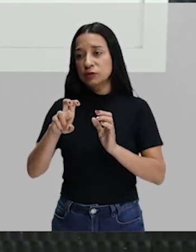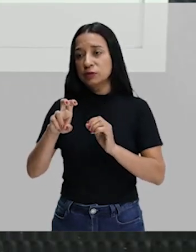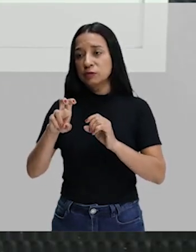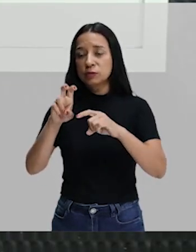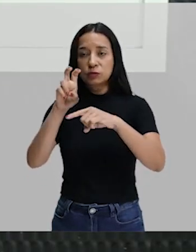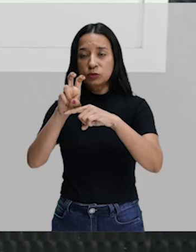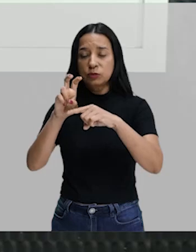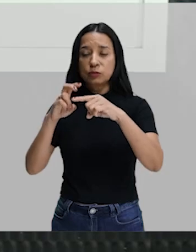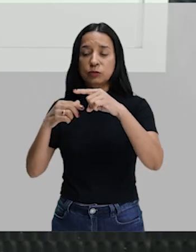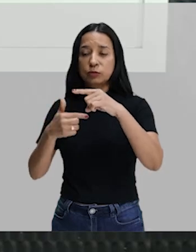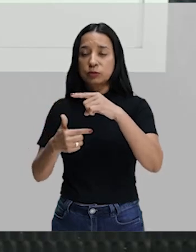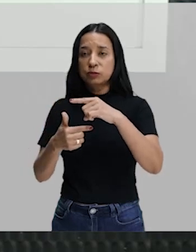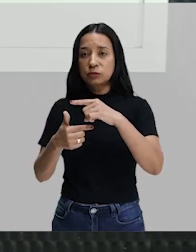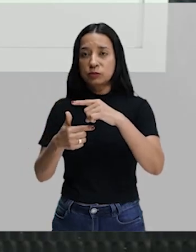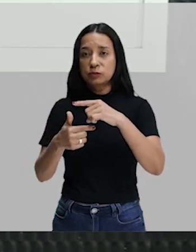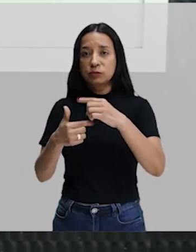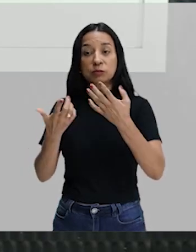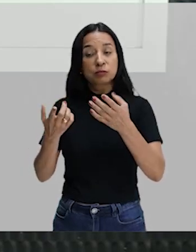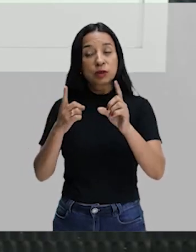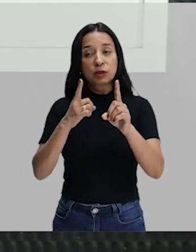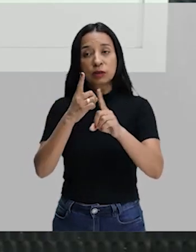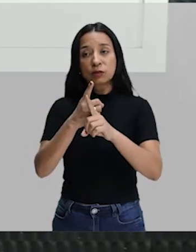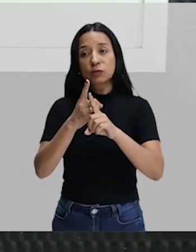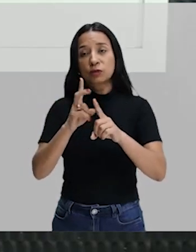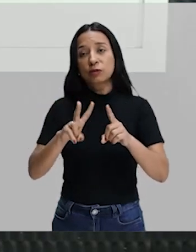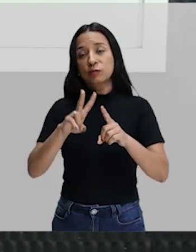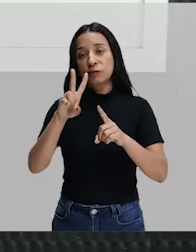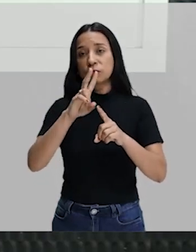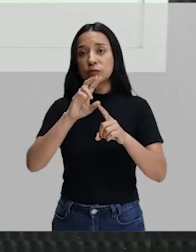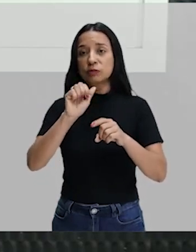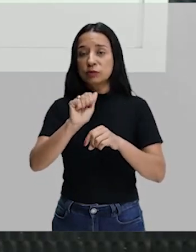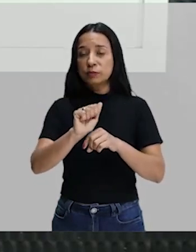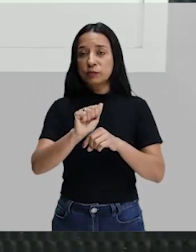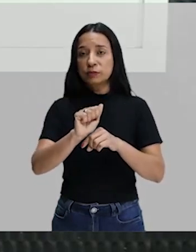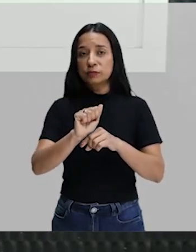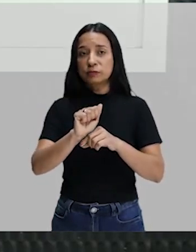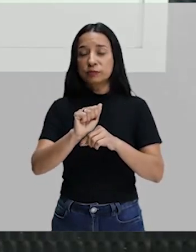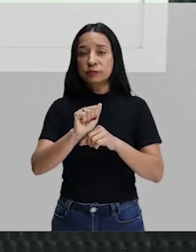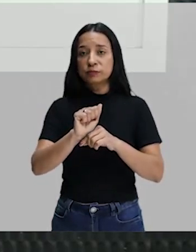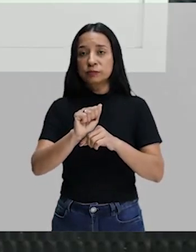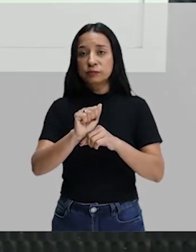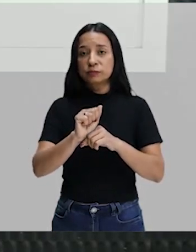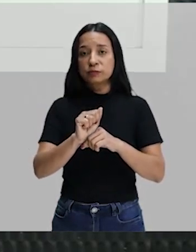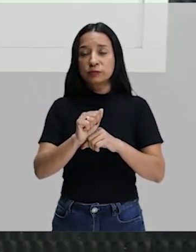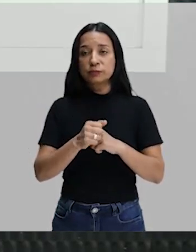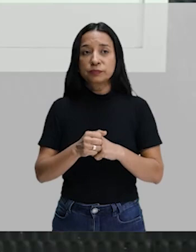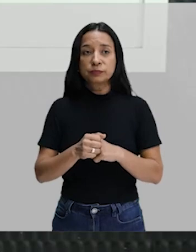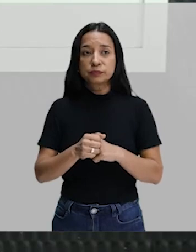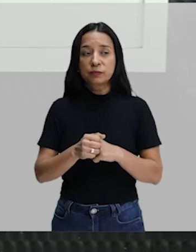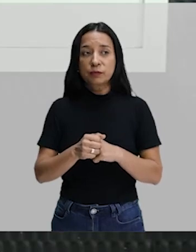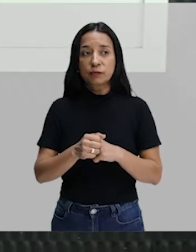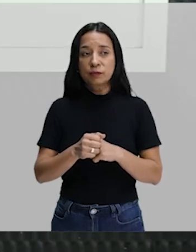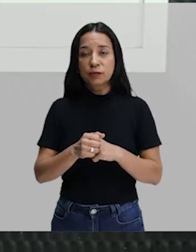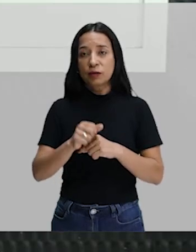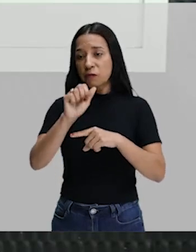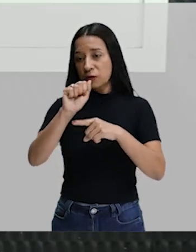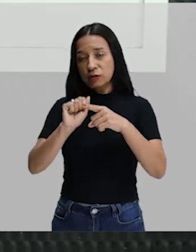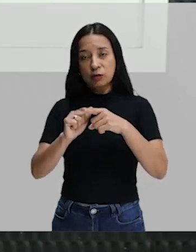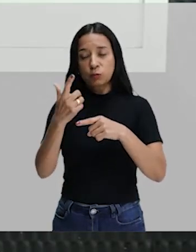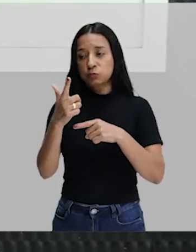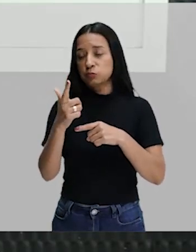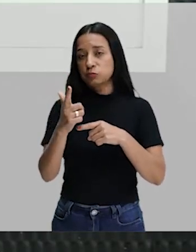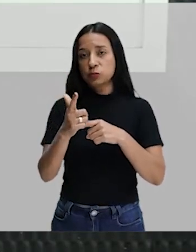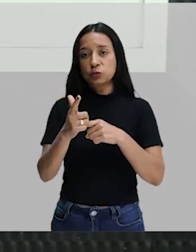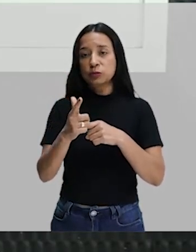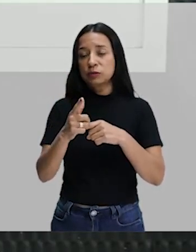2. Pronto, encontrei o valor de a. Posso deixar assim na forma fracionária, não tem problema. Beleza.